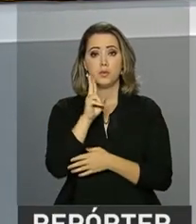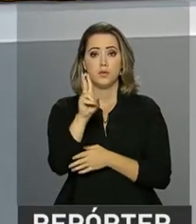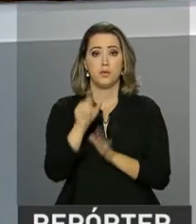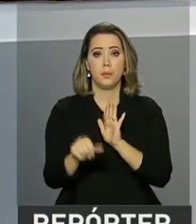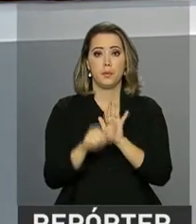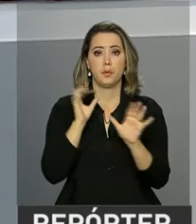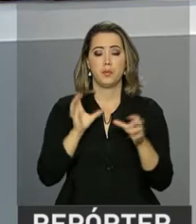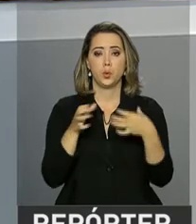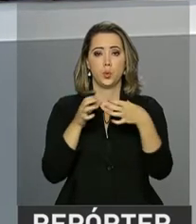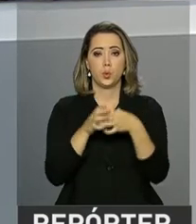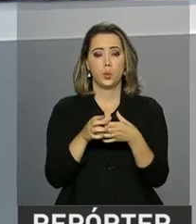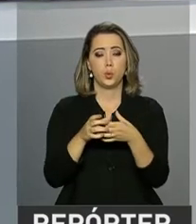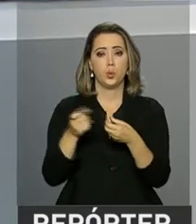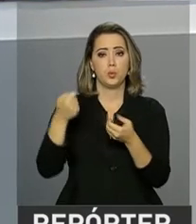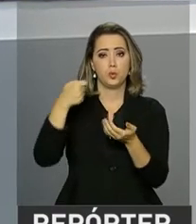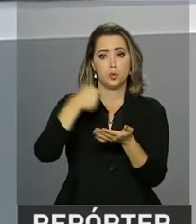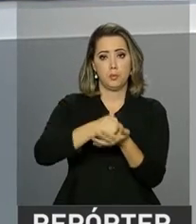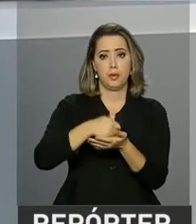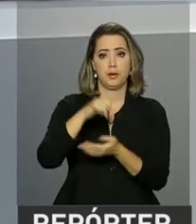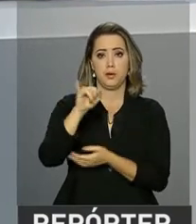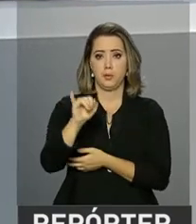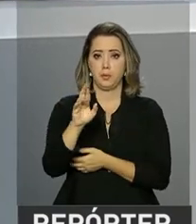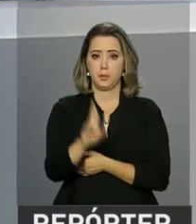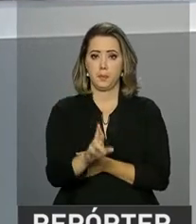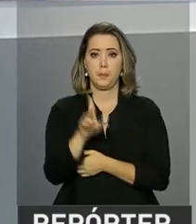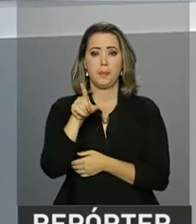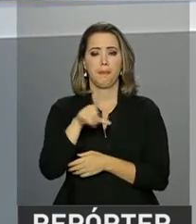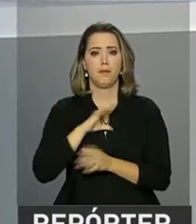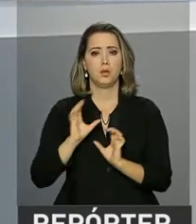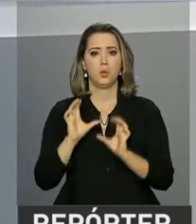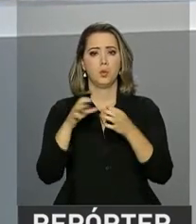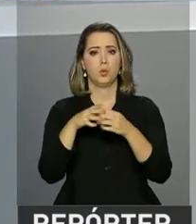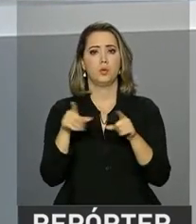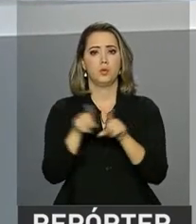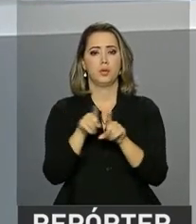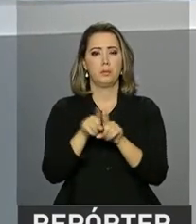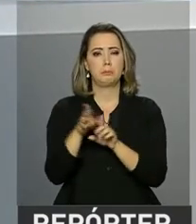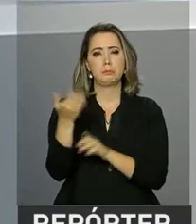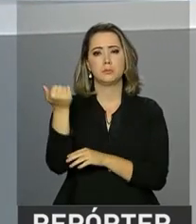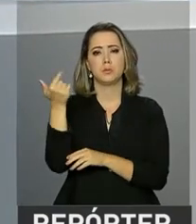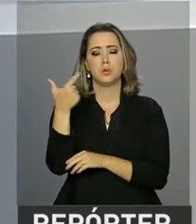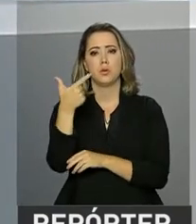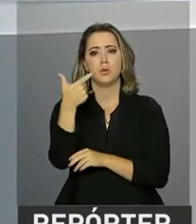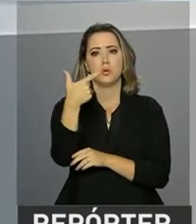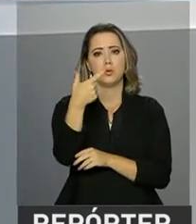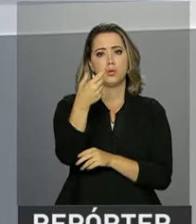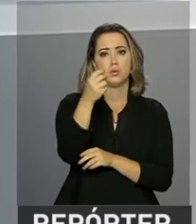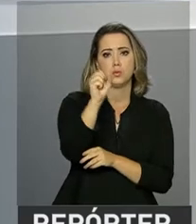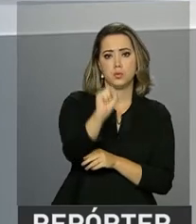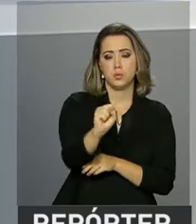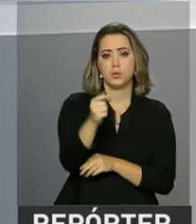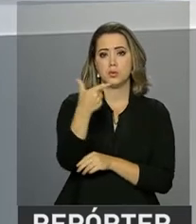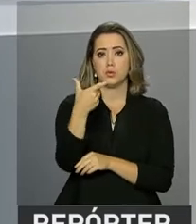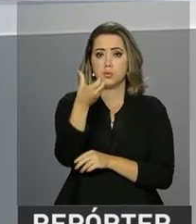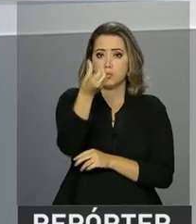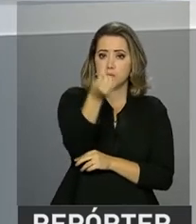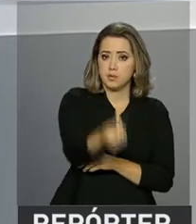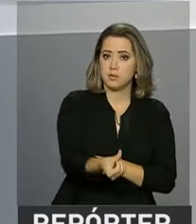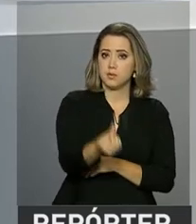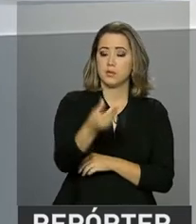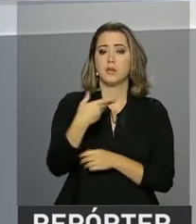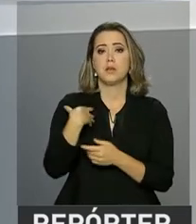primeiro lote de restituição do Imposto de Renda, que contempla também restituições dos exercícios de 2008 a